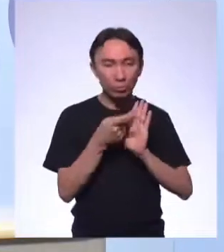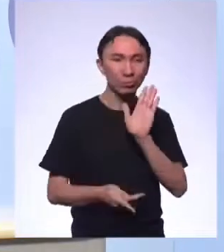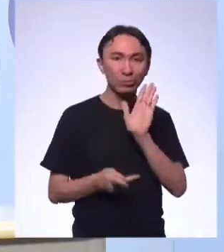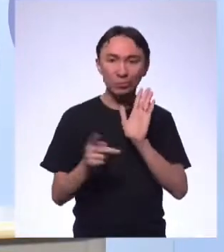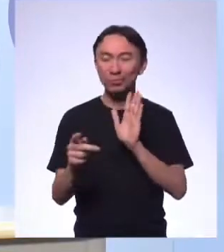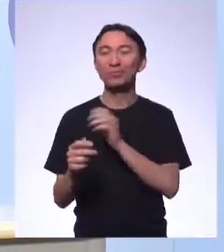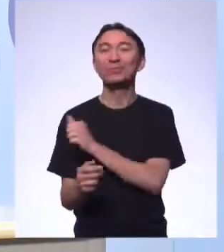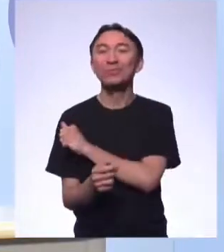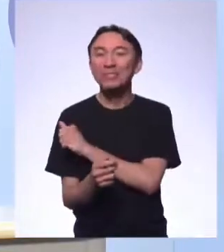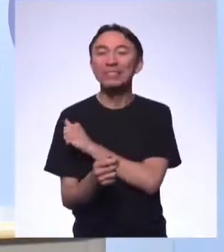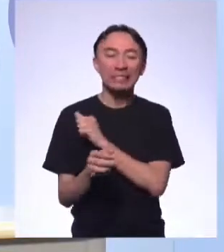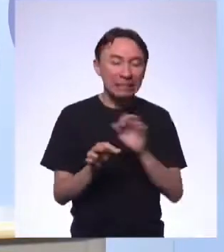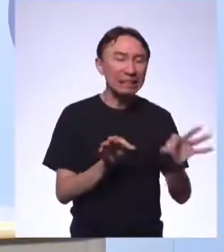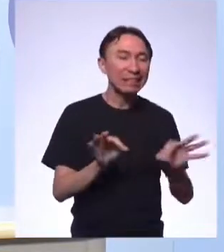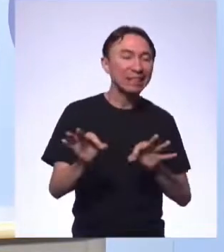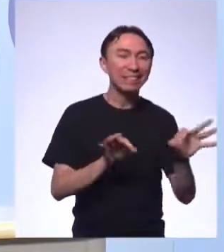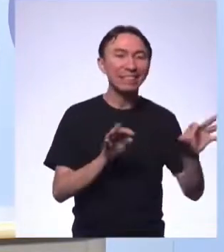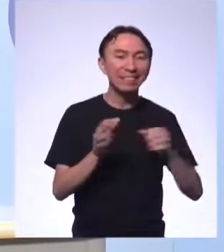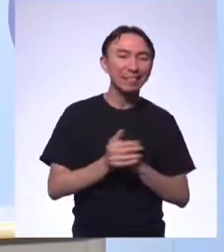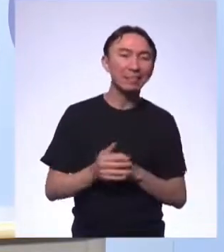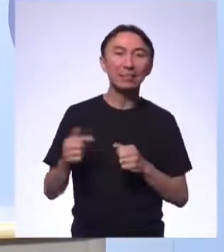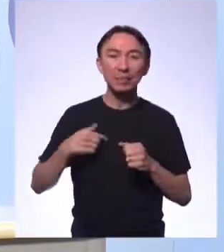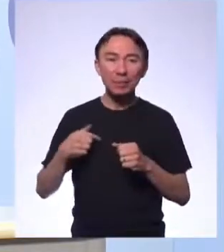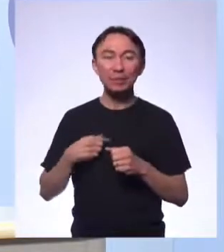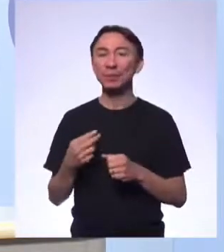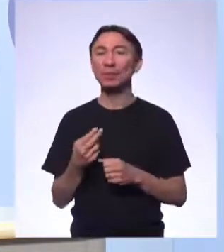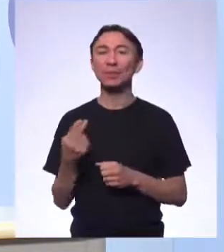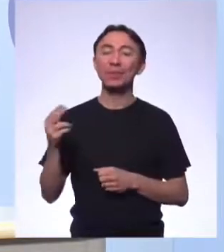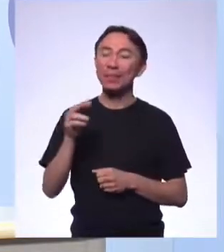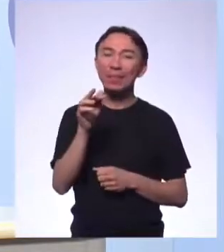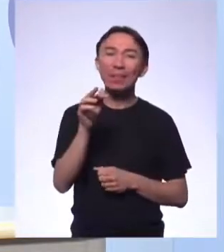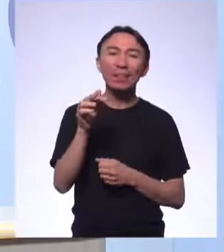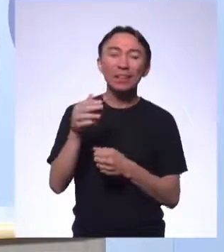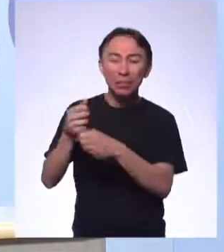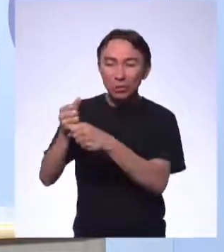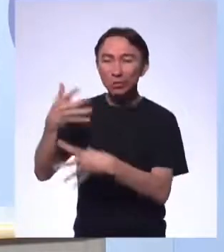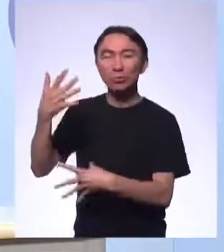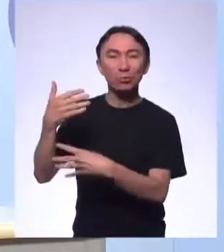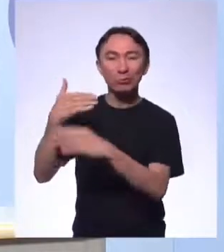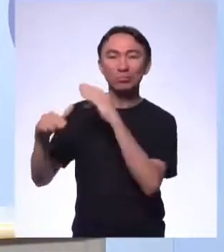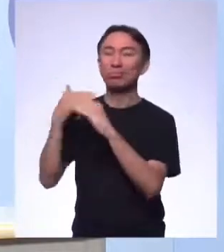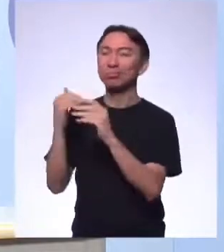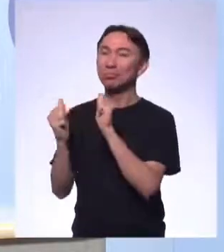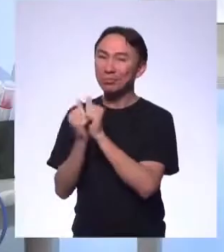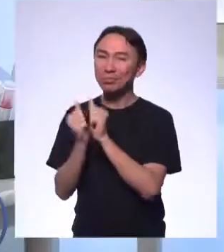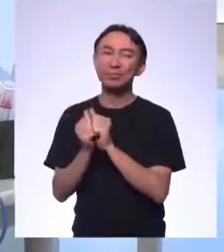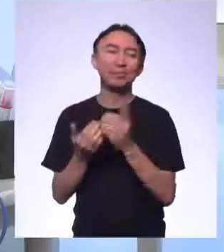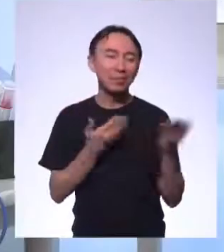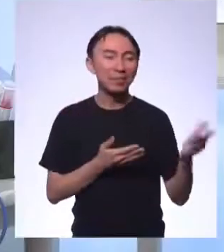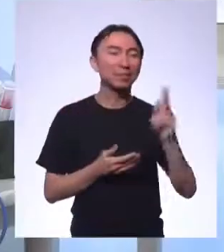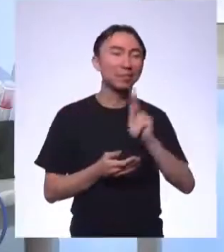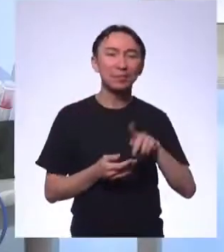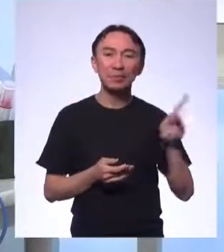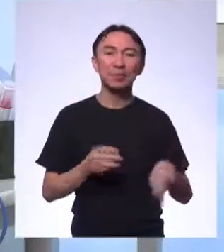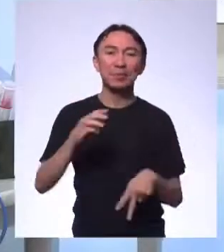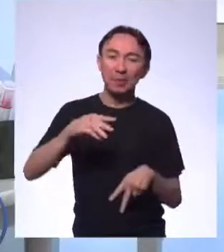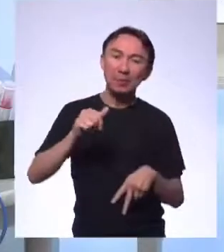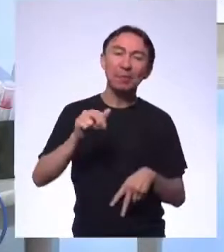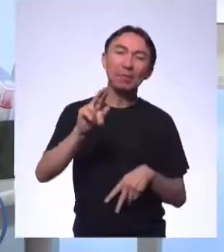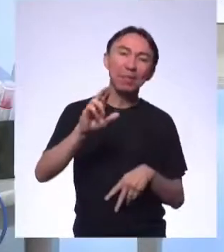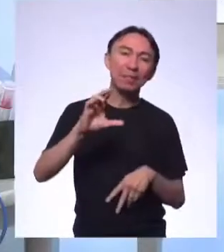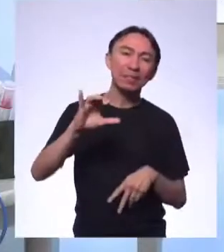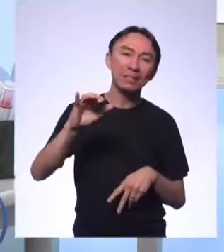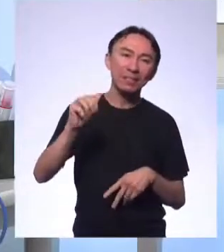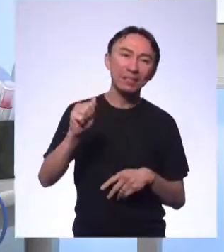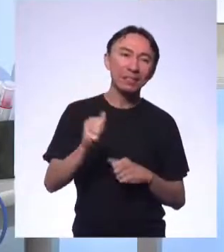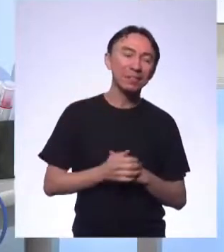Borges, professora de arte, e vou estar mediando essa aula que a professora Márcia Janine vai fazer para vocês. Boa noite, professora. Boa aula.